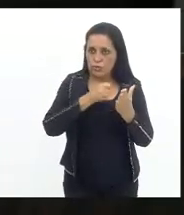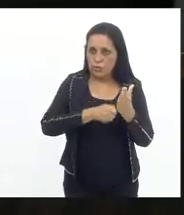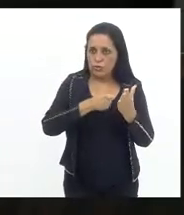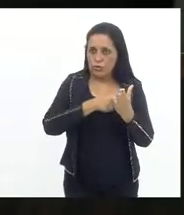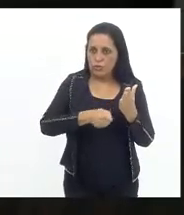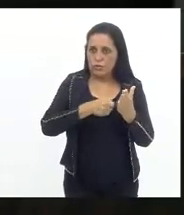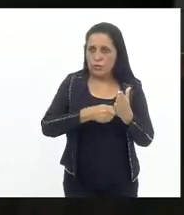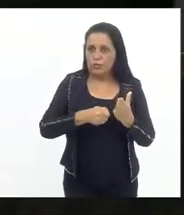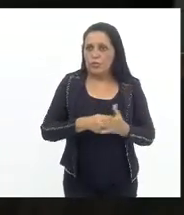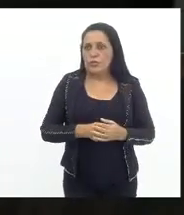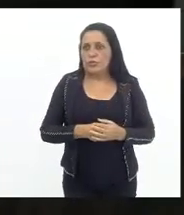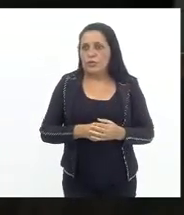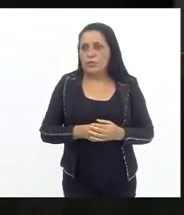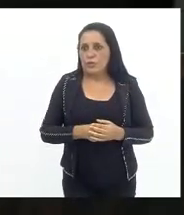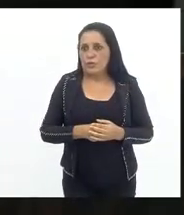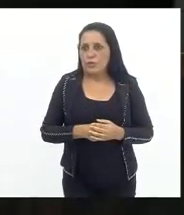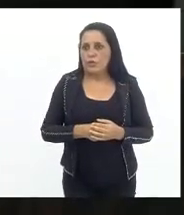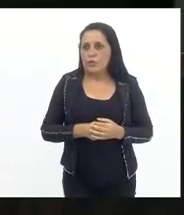para